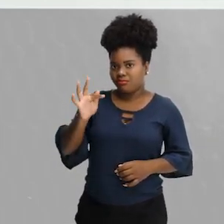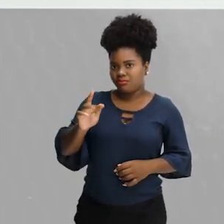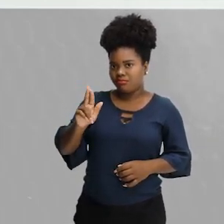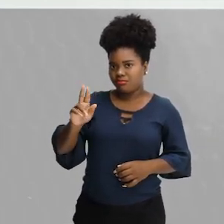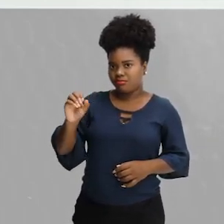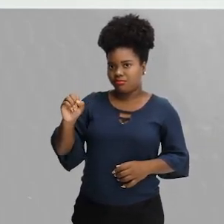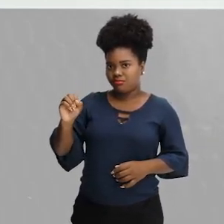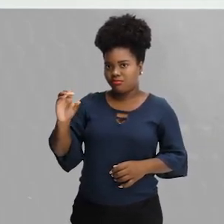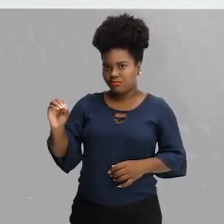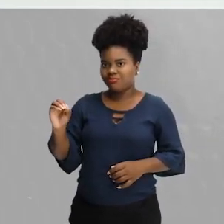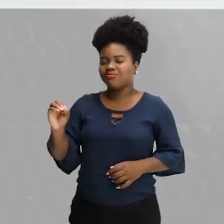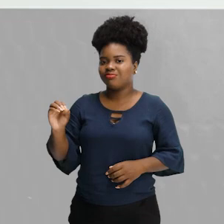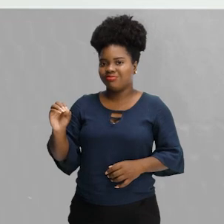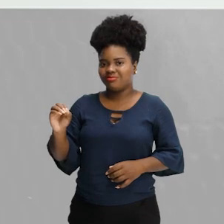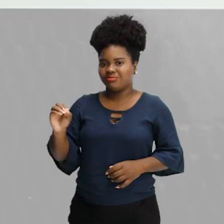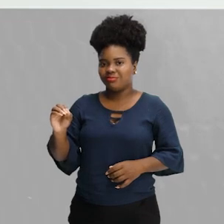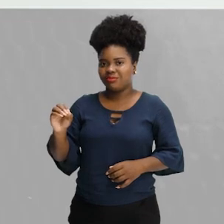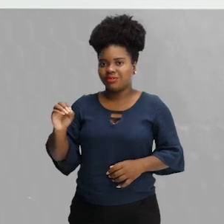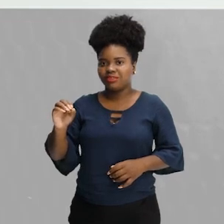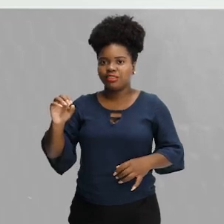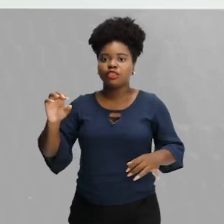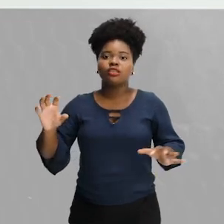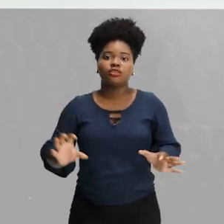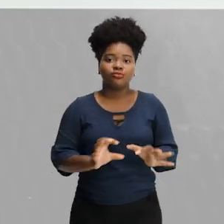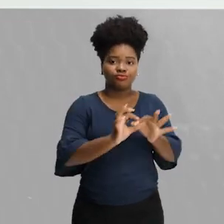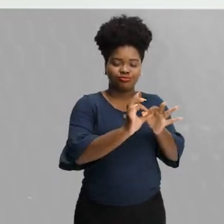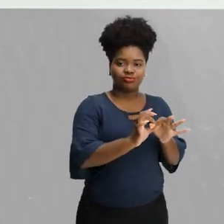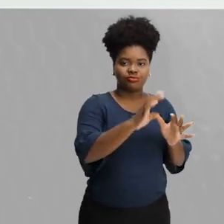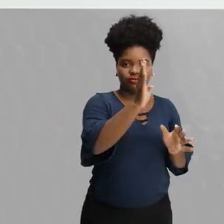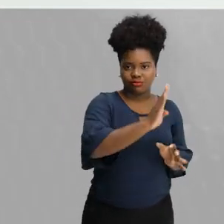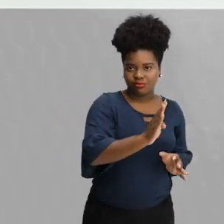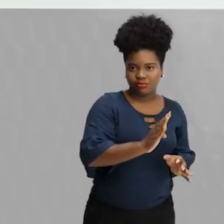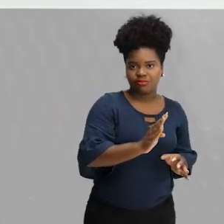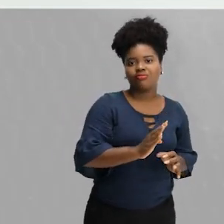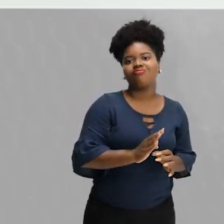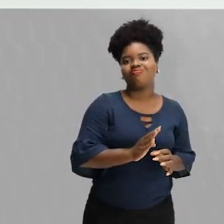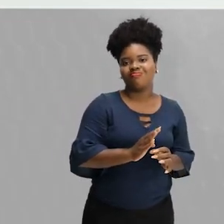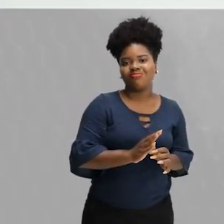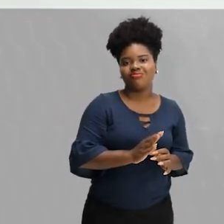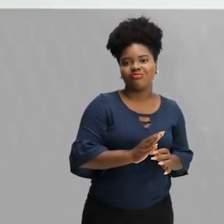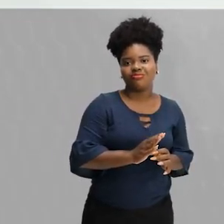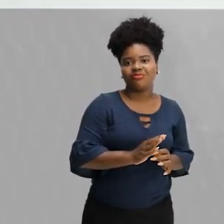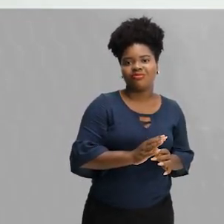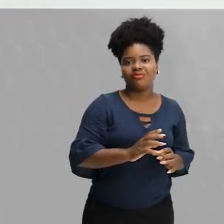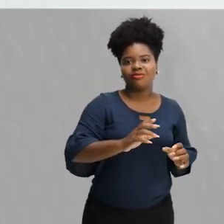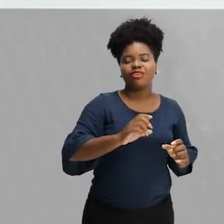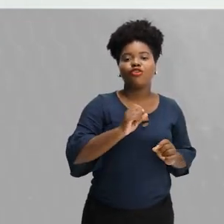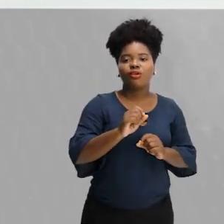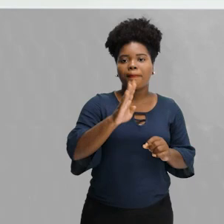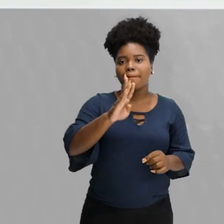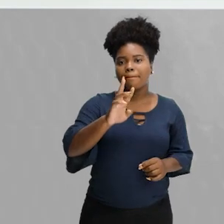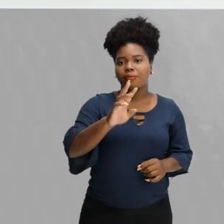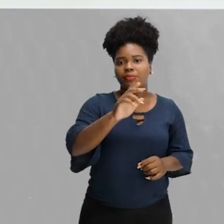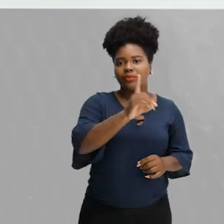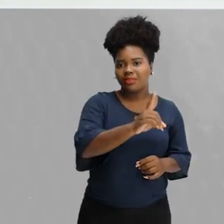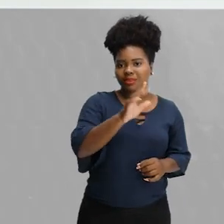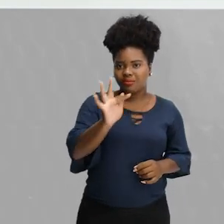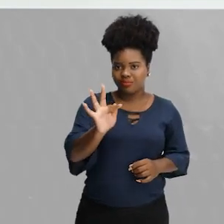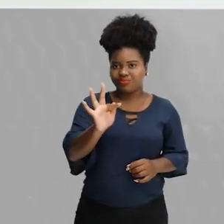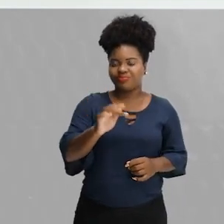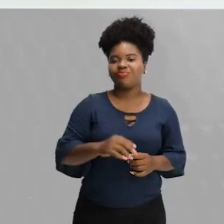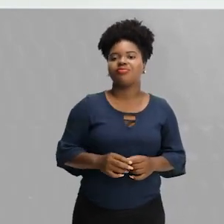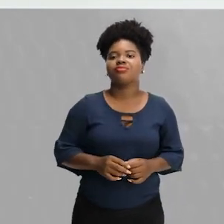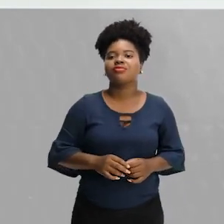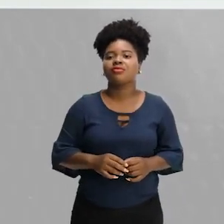oficial do Brasil, que é a hora de Brasília. Então, se no meu relógio são 9h48 da manhã, nesse exato momento, lá